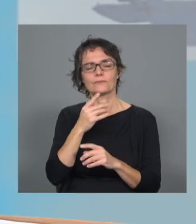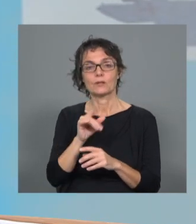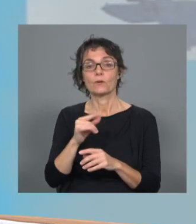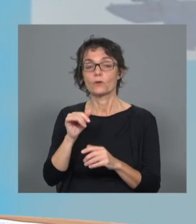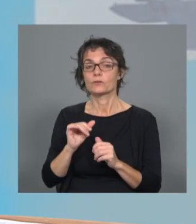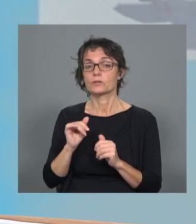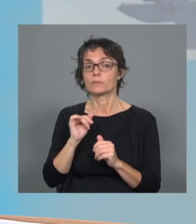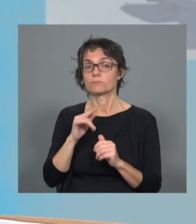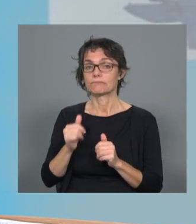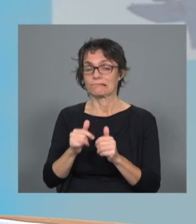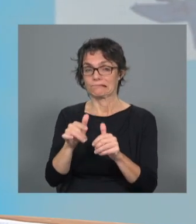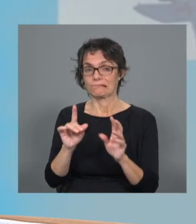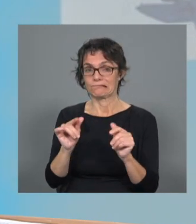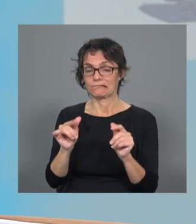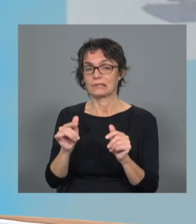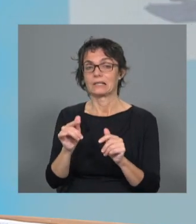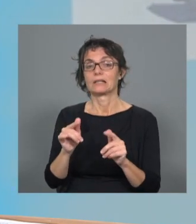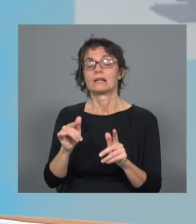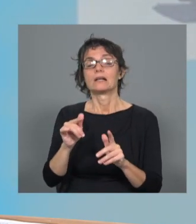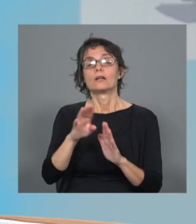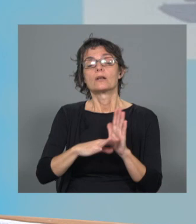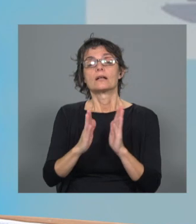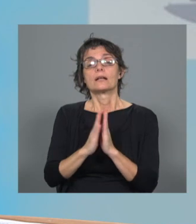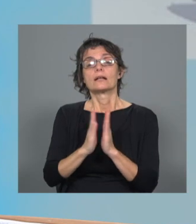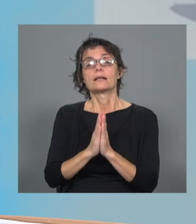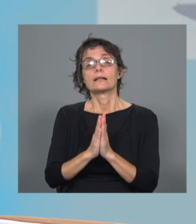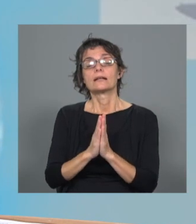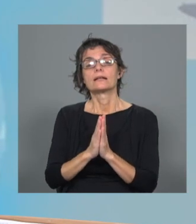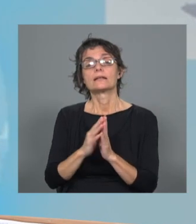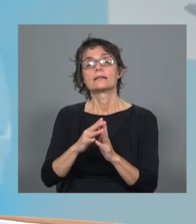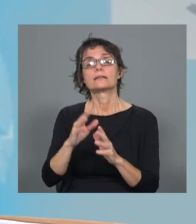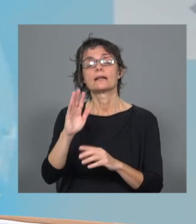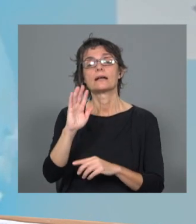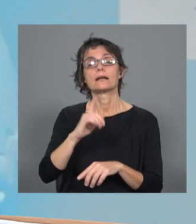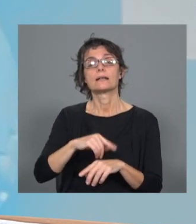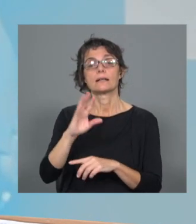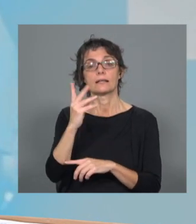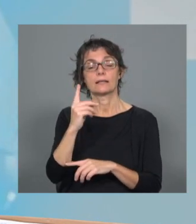pode acompanhar a edição rádio do programa Eclésia, é mais logo, na Antena 1, pelas